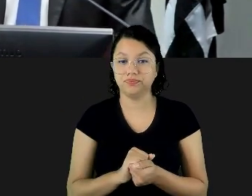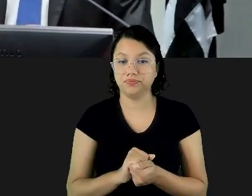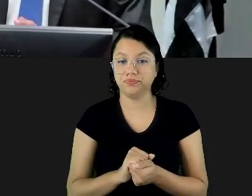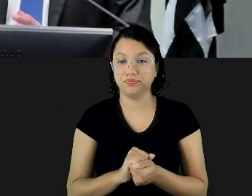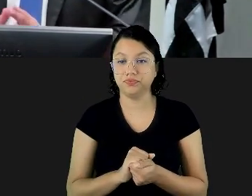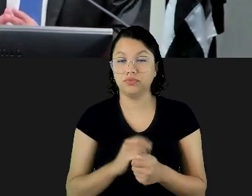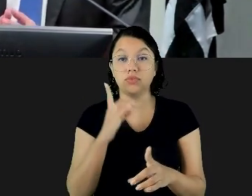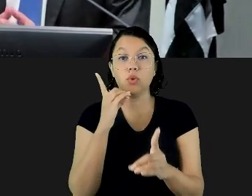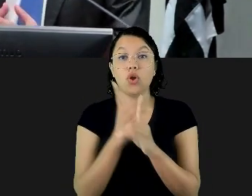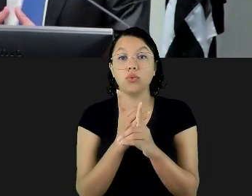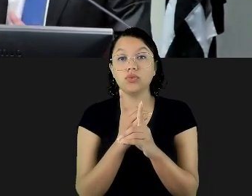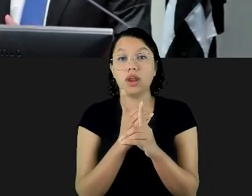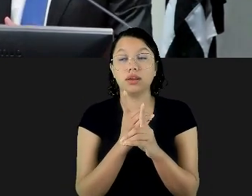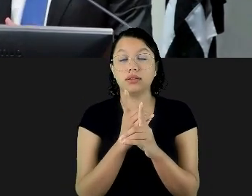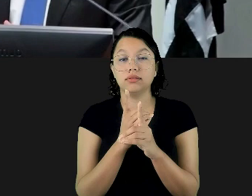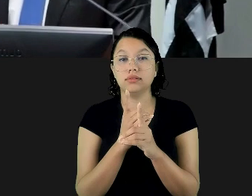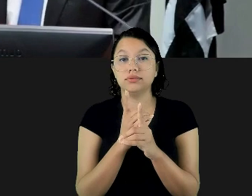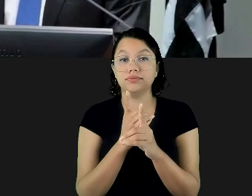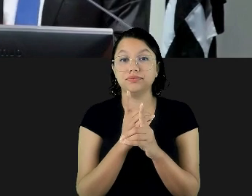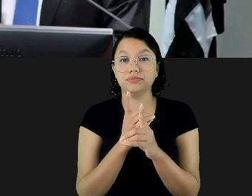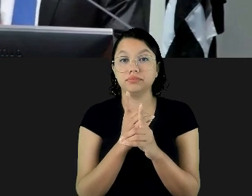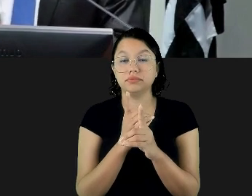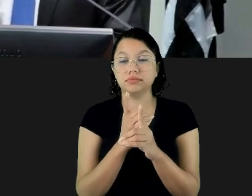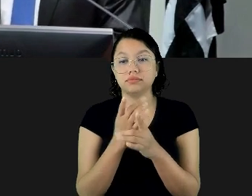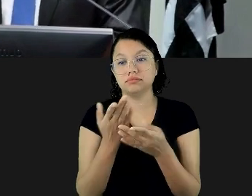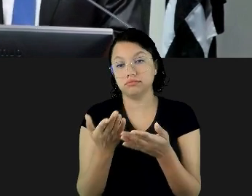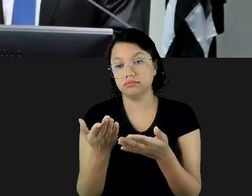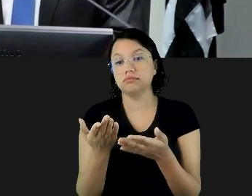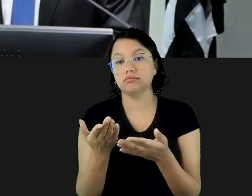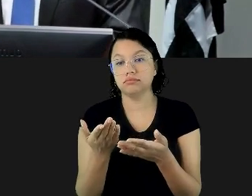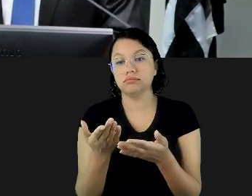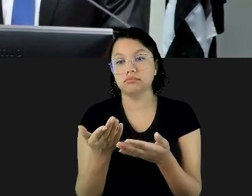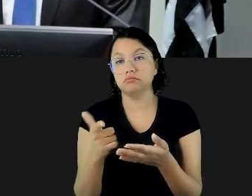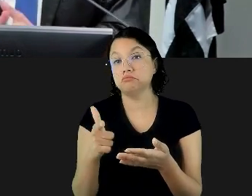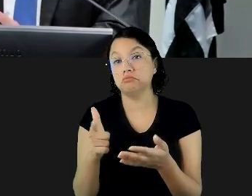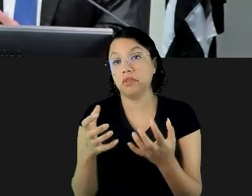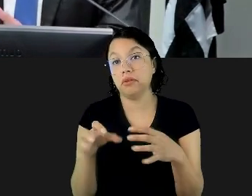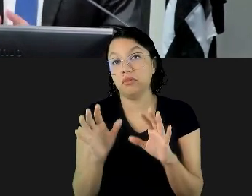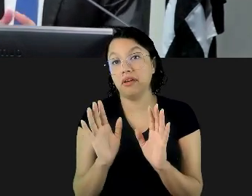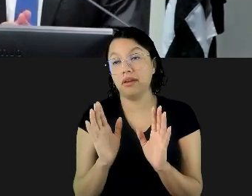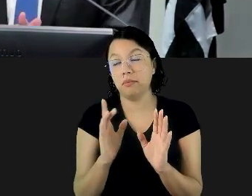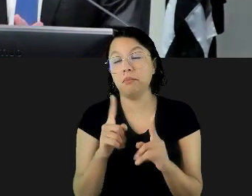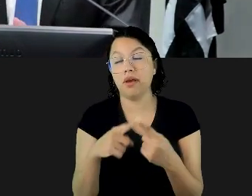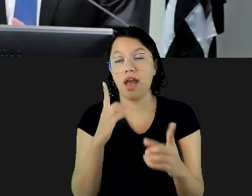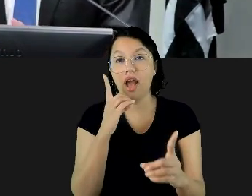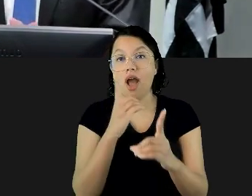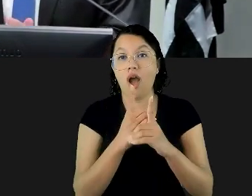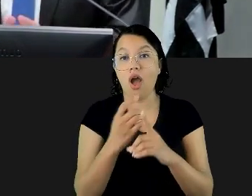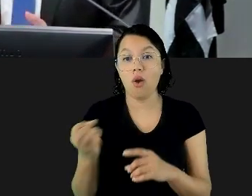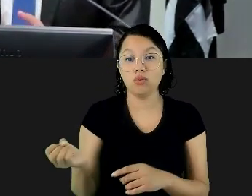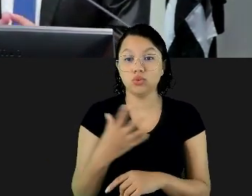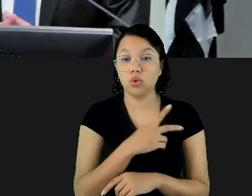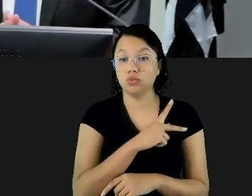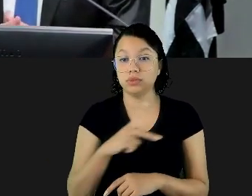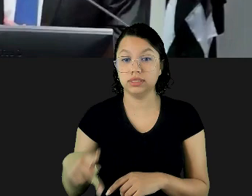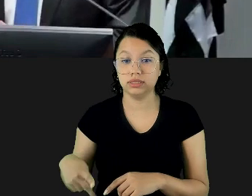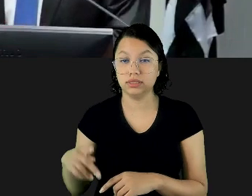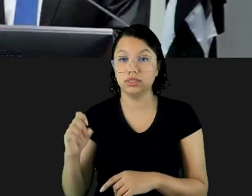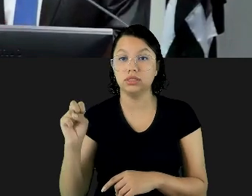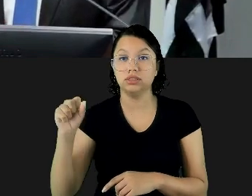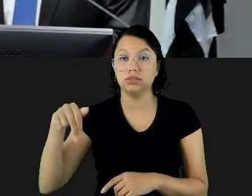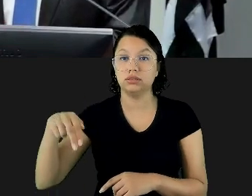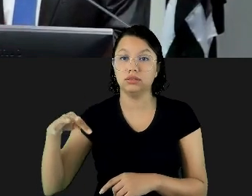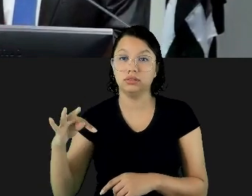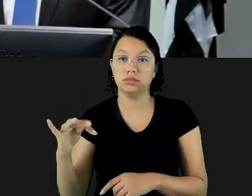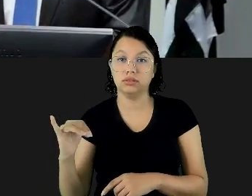encontrei, por acaso, o novo presidente, que já tomou posse, Santiago Penha, do